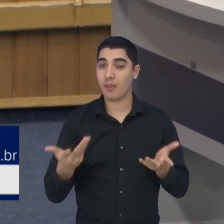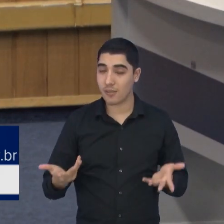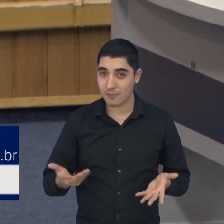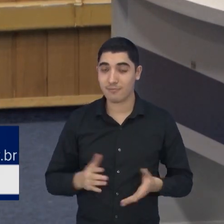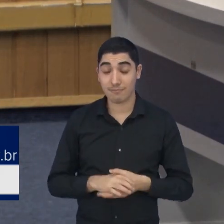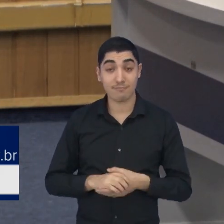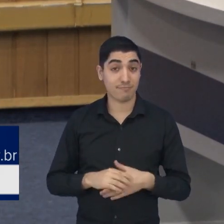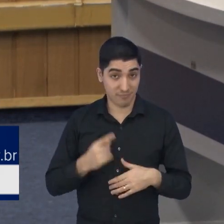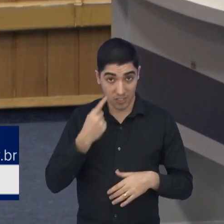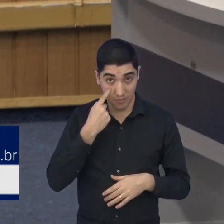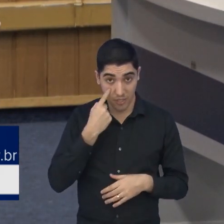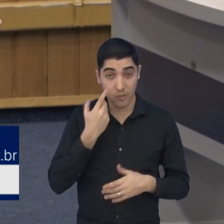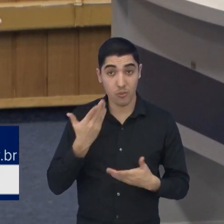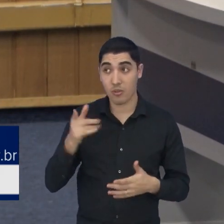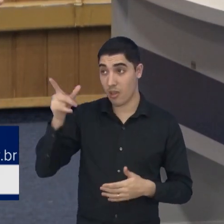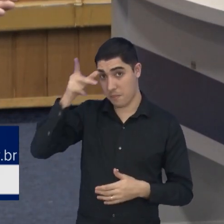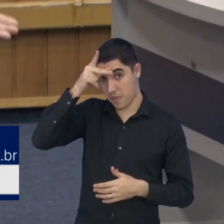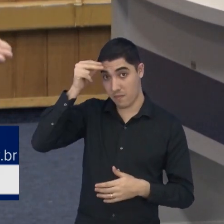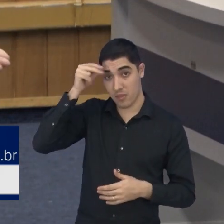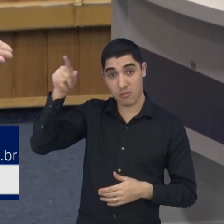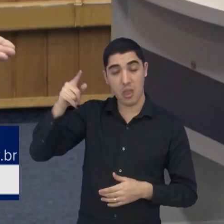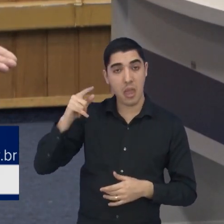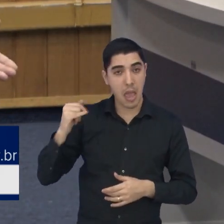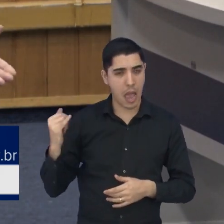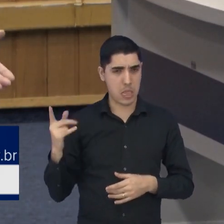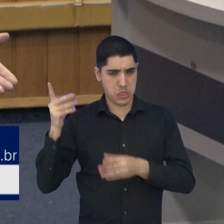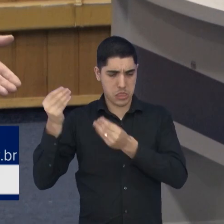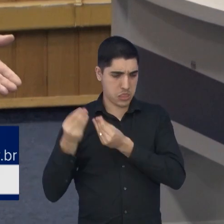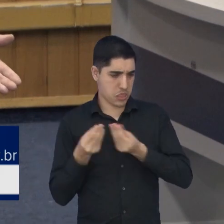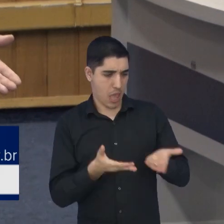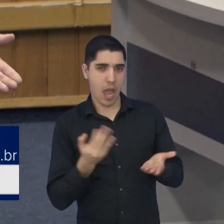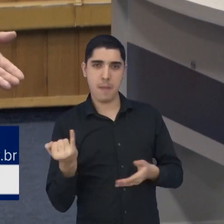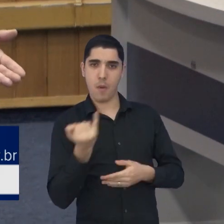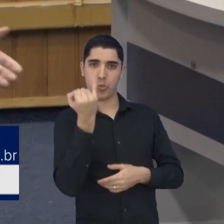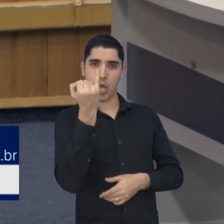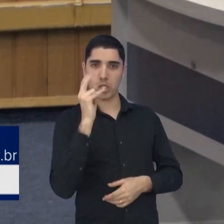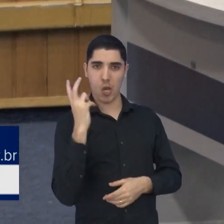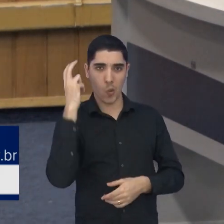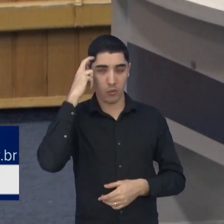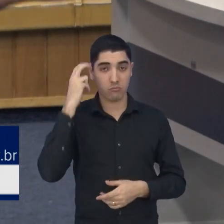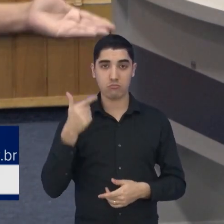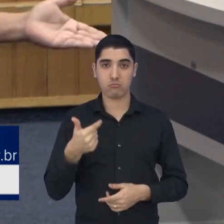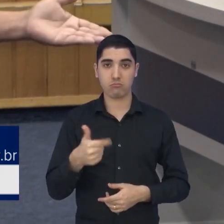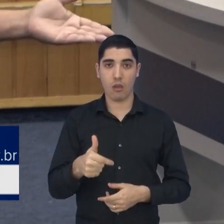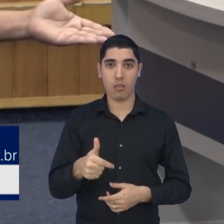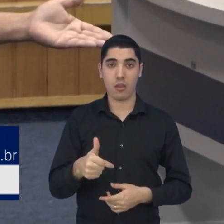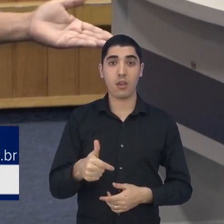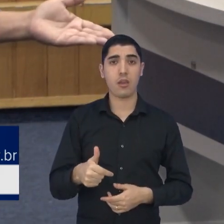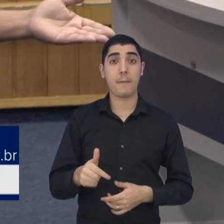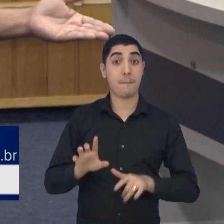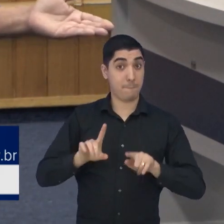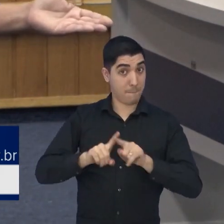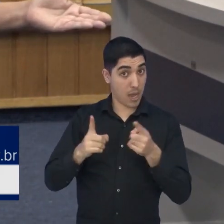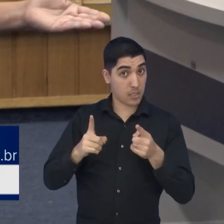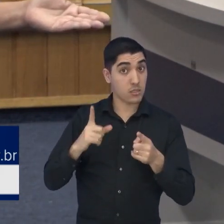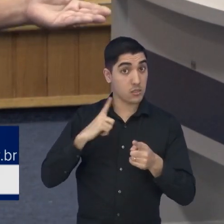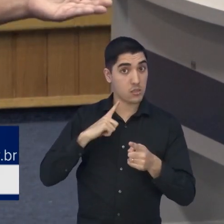importância que dá esse governo para a cultura da nossa cidade, e eu não sei porque ganha prêmios também, viu?